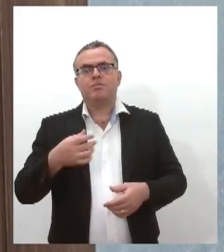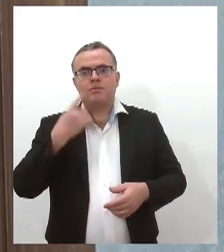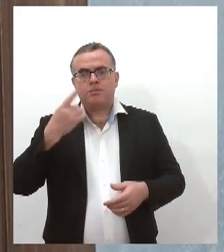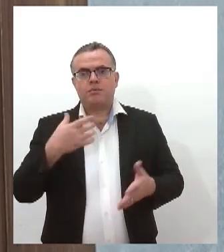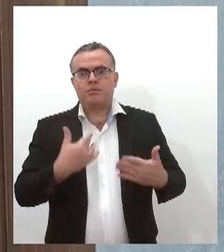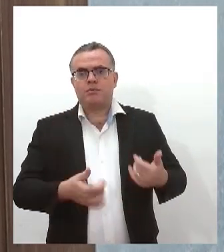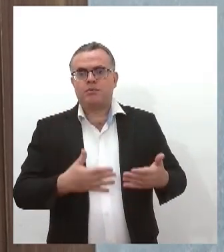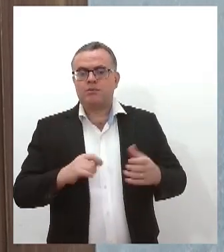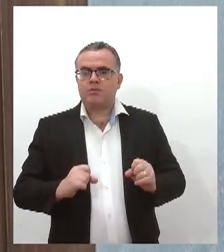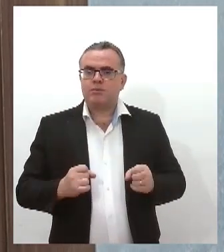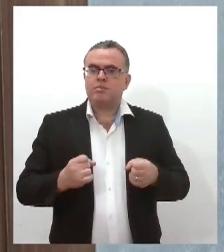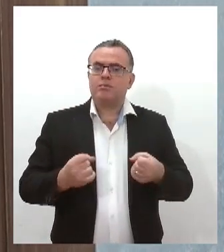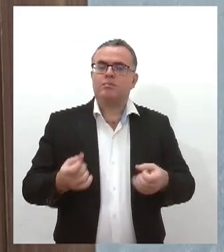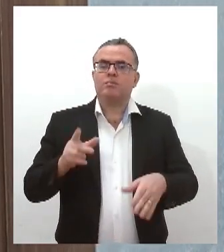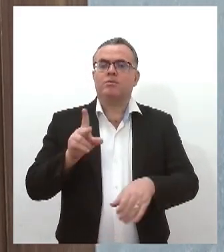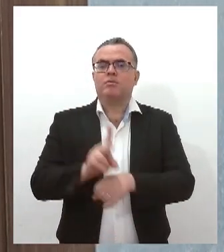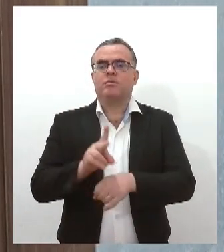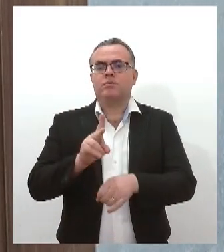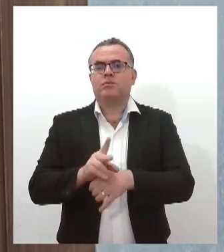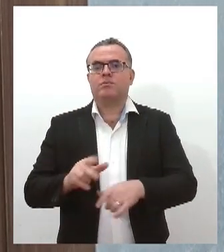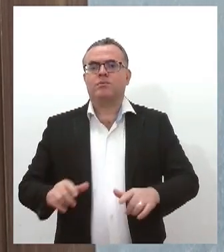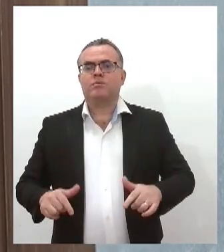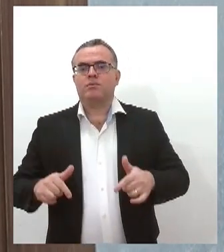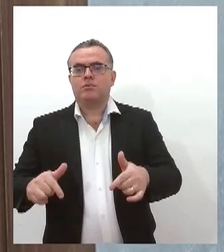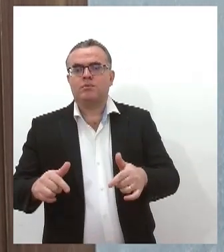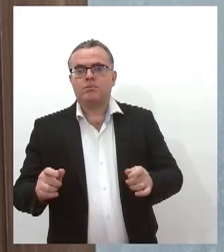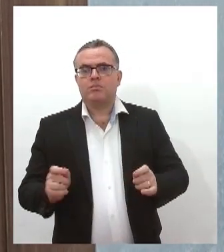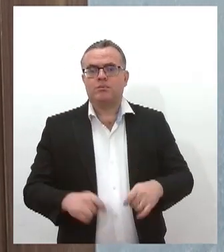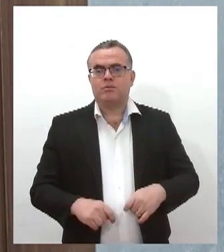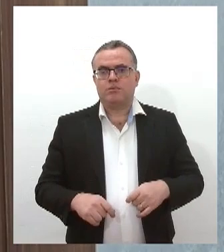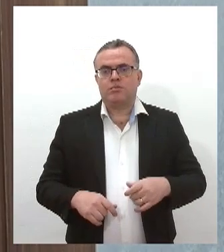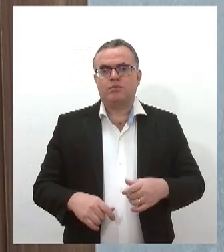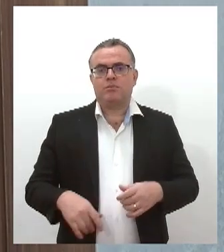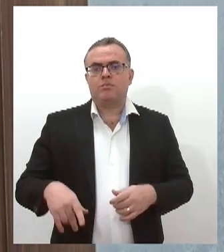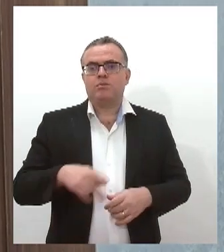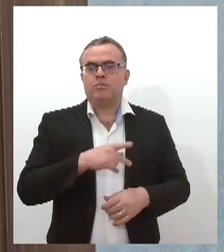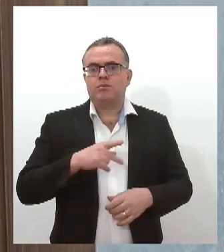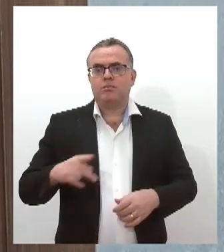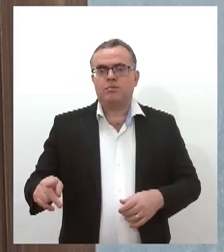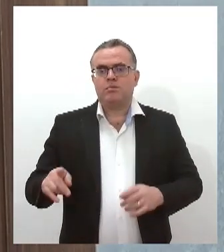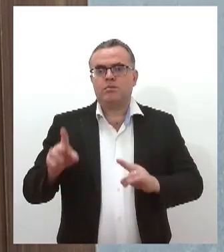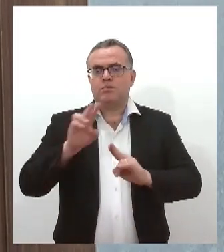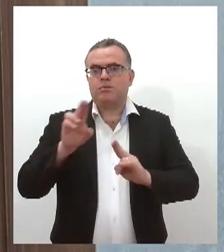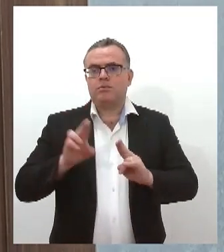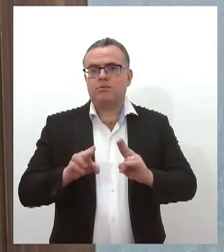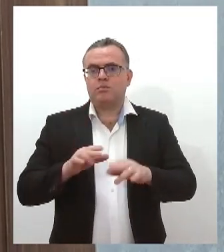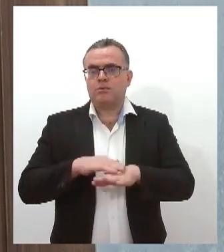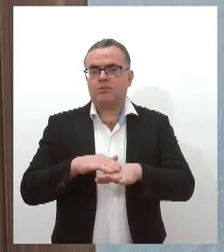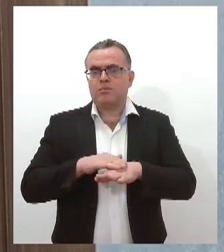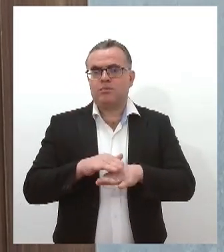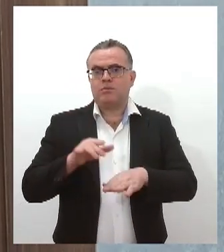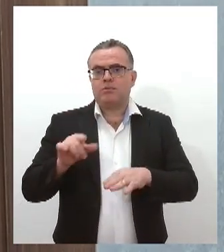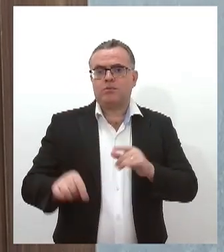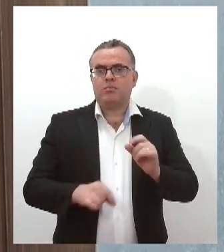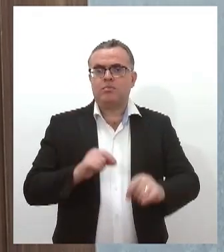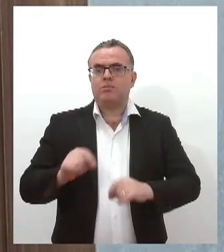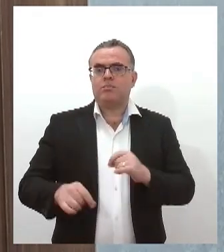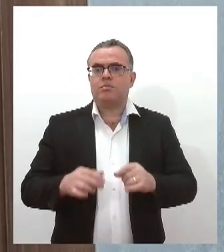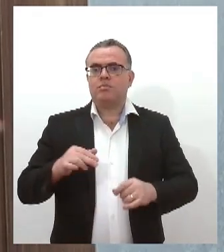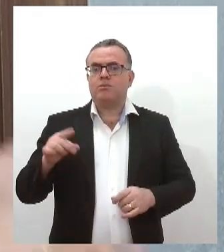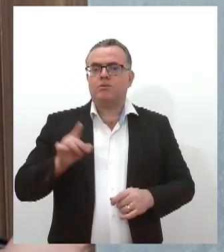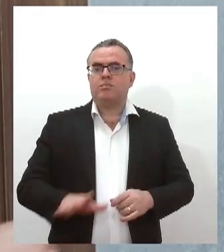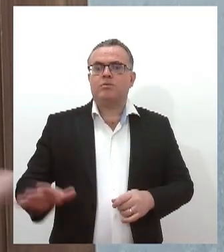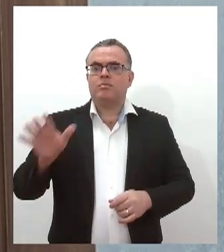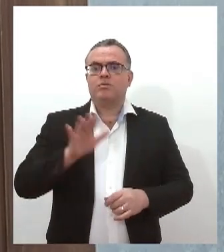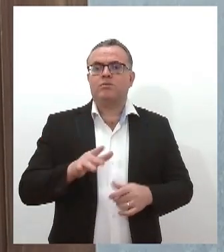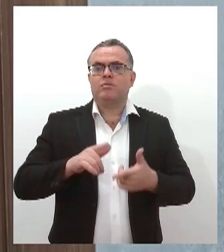de contribuição. Estamos aí procurando com o nosso presidente da UNALI para trazer e sediar, quem sabe, aqui no Nordeste, um evento sobre as problemáticas da cidade. A